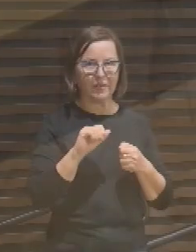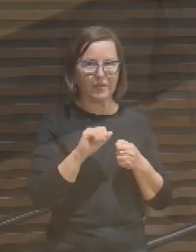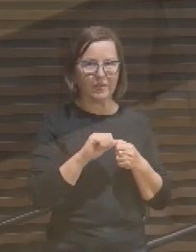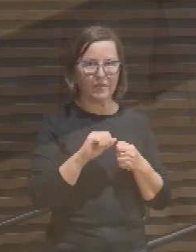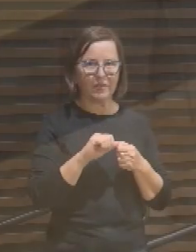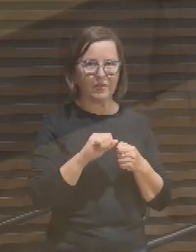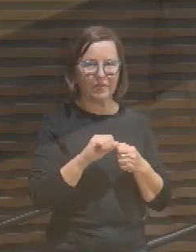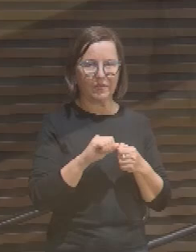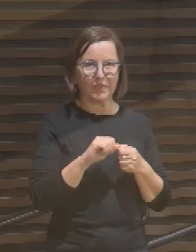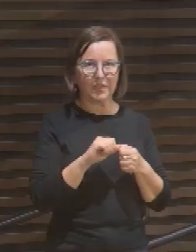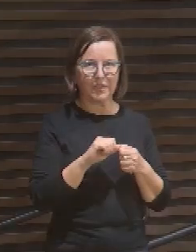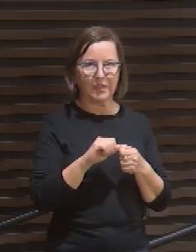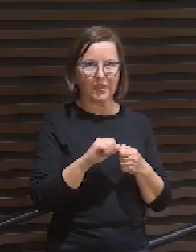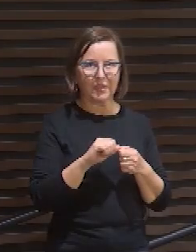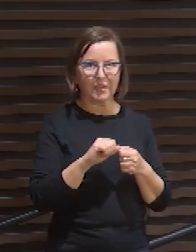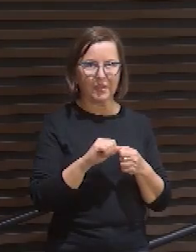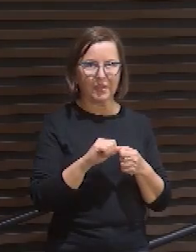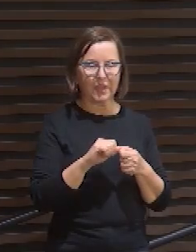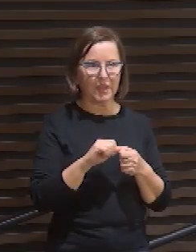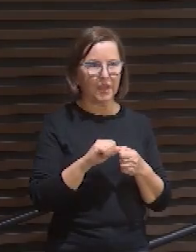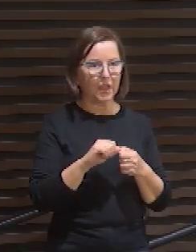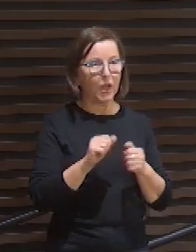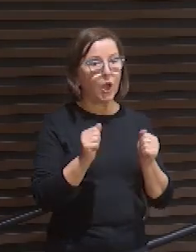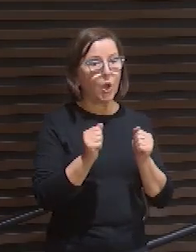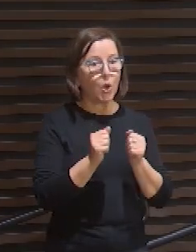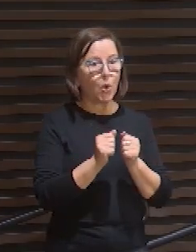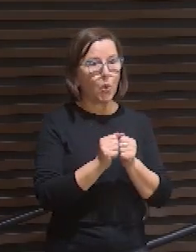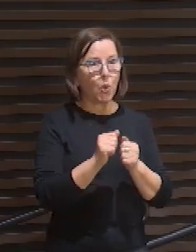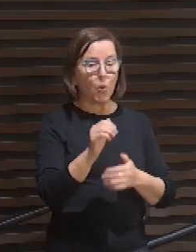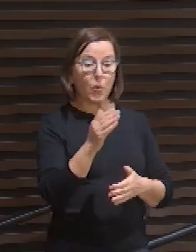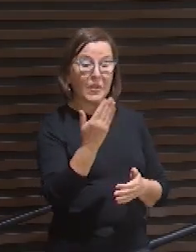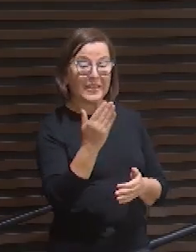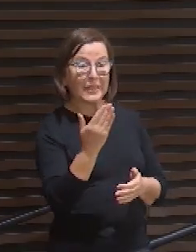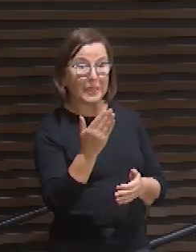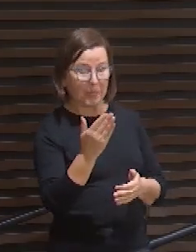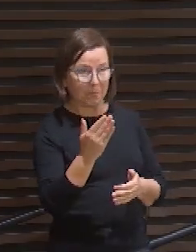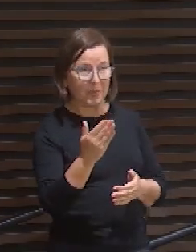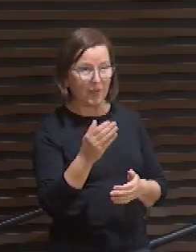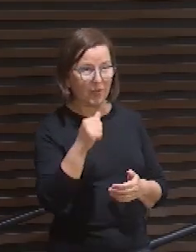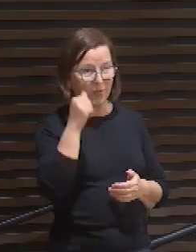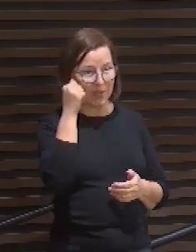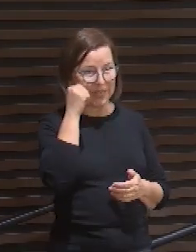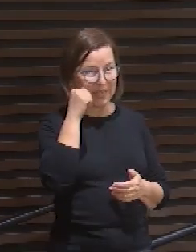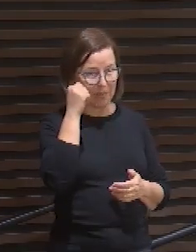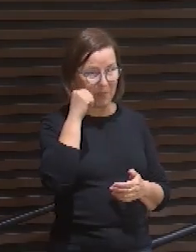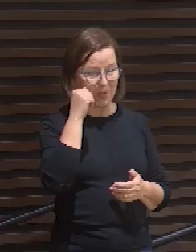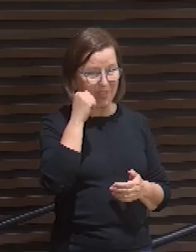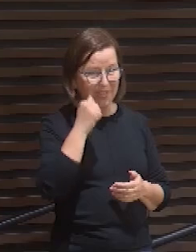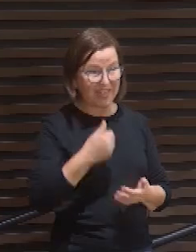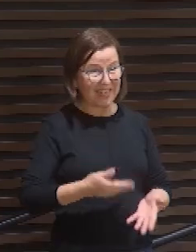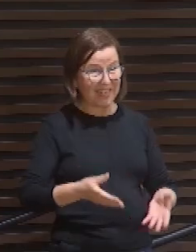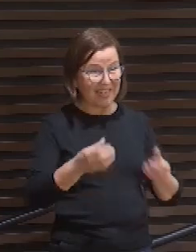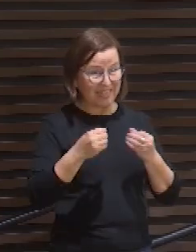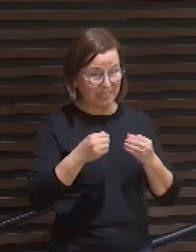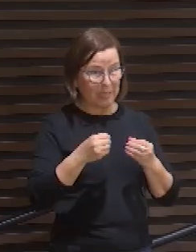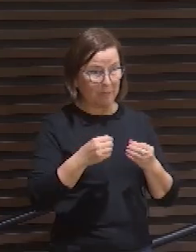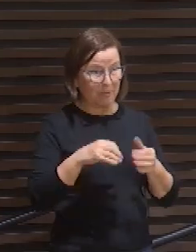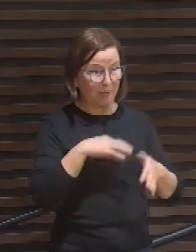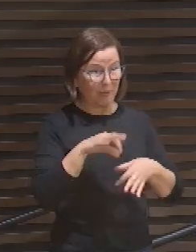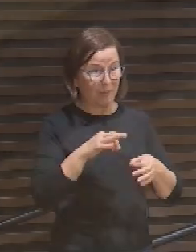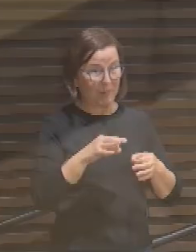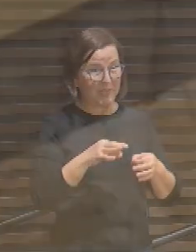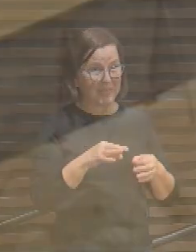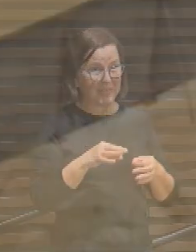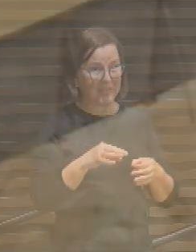os espelhos das mulheres que saíram do Egito. Foram derretidos e foi feita essa